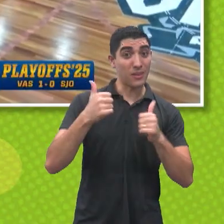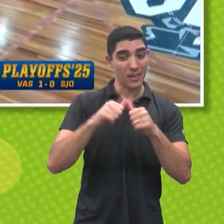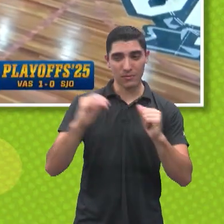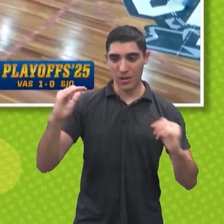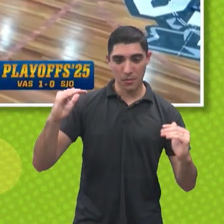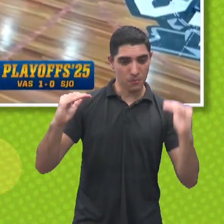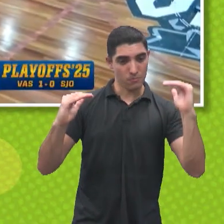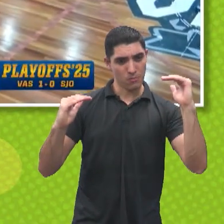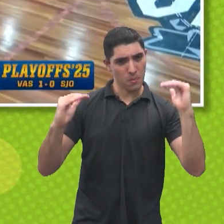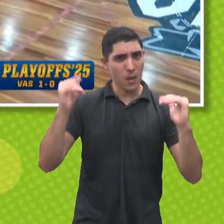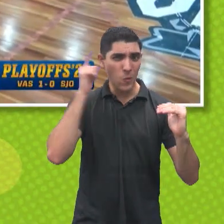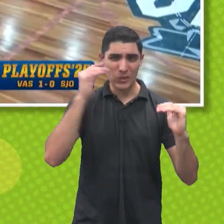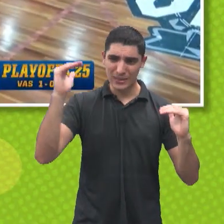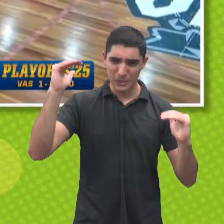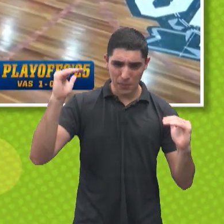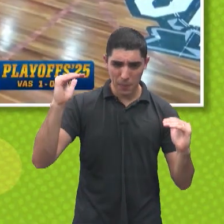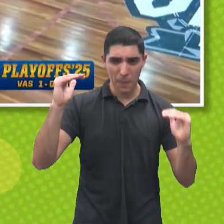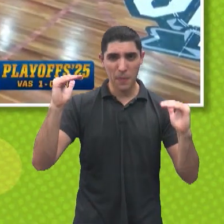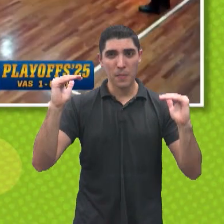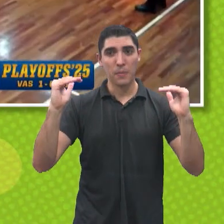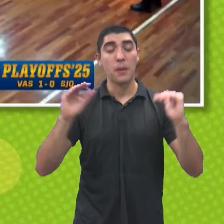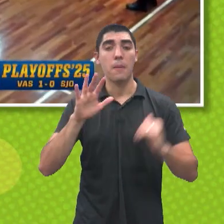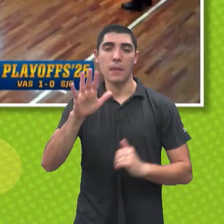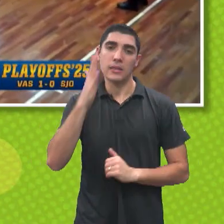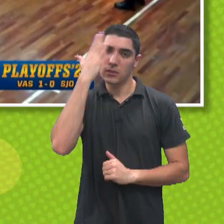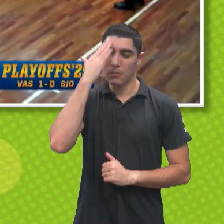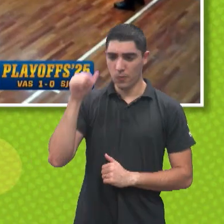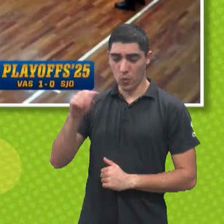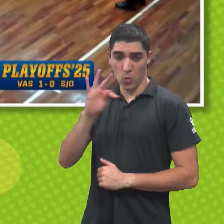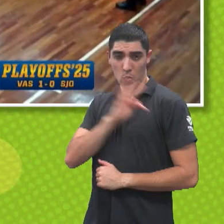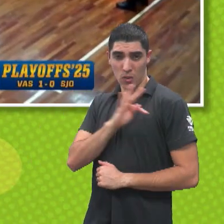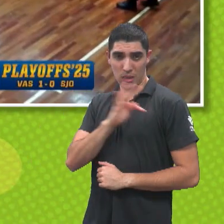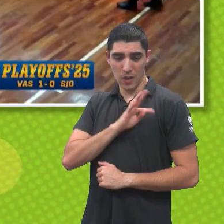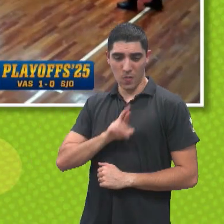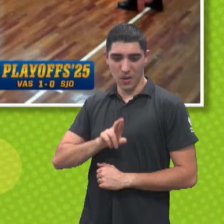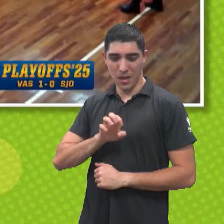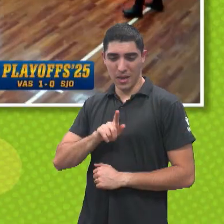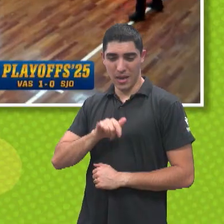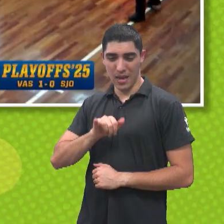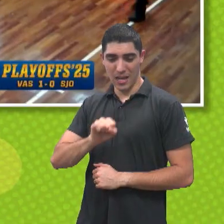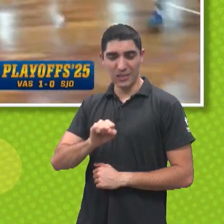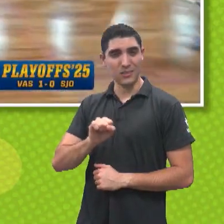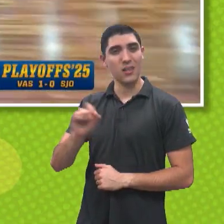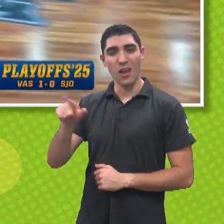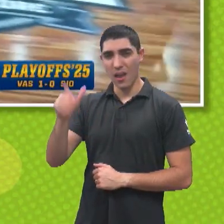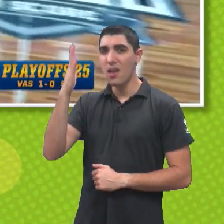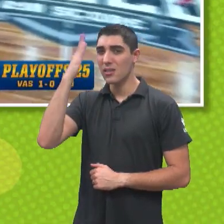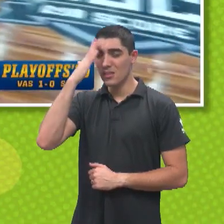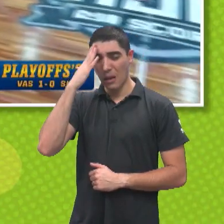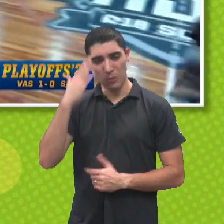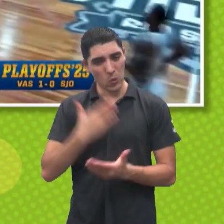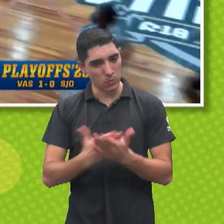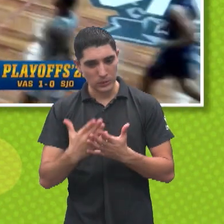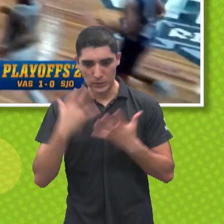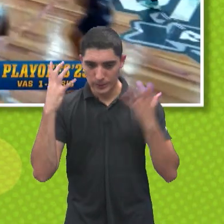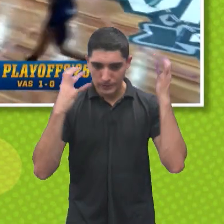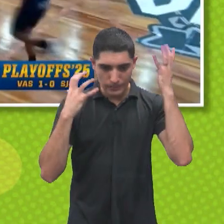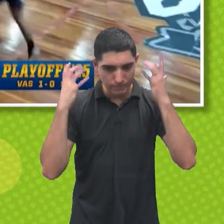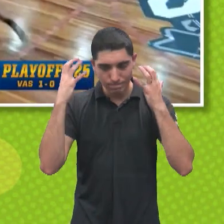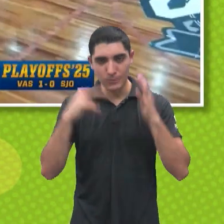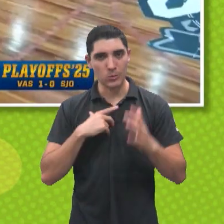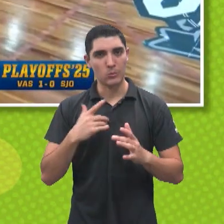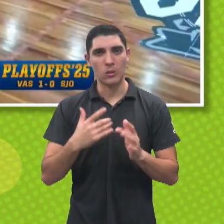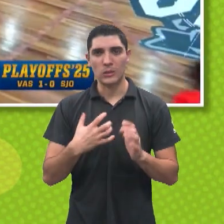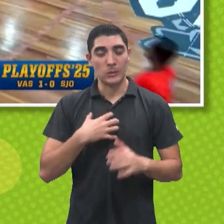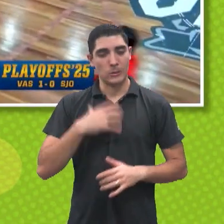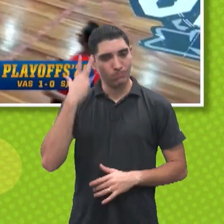cabeça que a gente conhecendo ele do jeito que é, a cabeça dele tá fervilhando já desde a saída desse último jogo aí para tentar motivar o pessoal